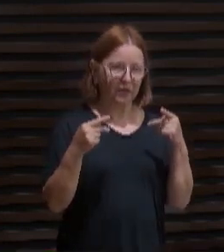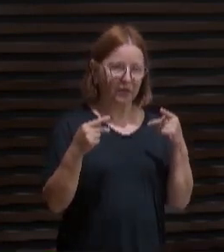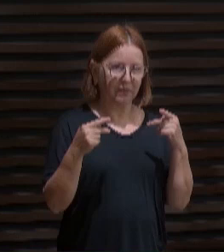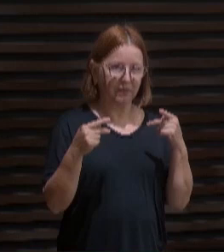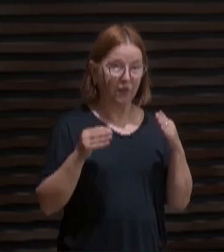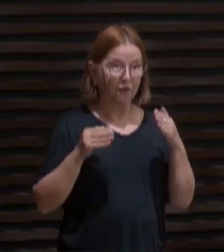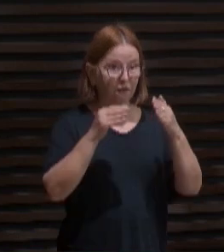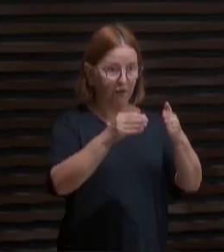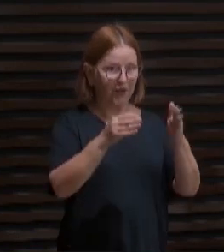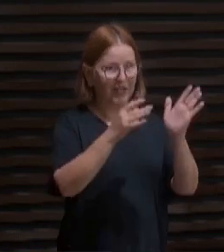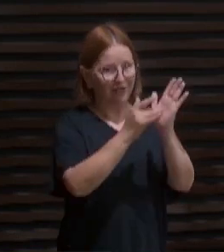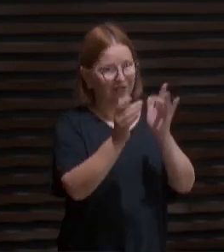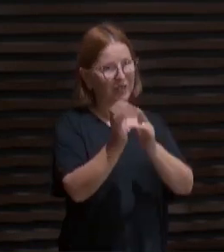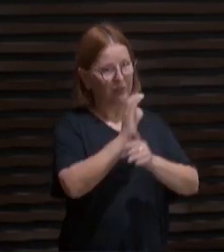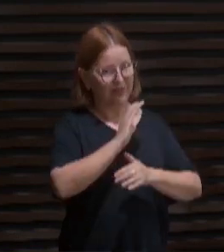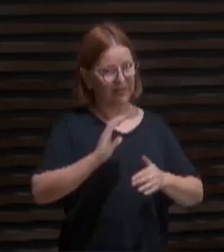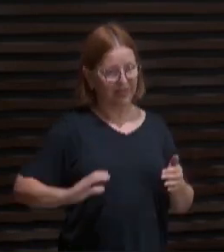centrados em Jesus Cristo,